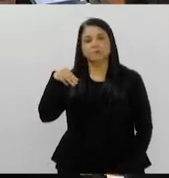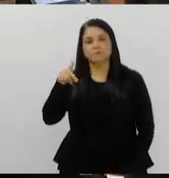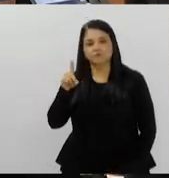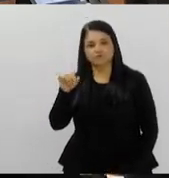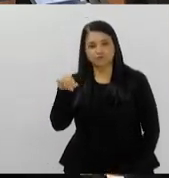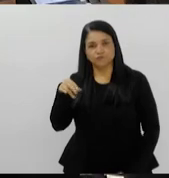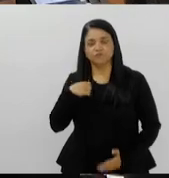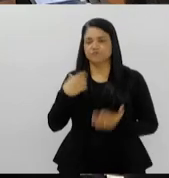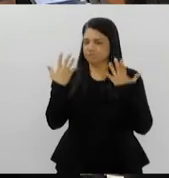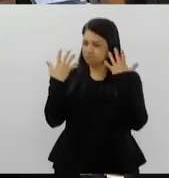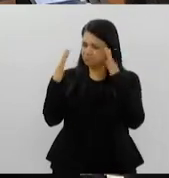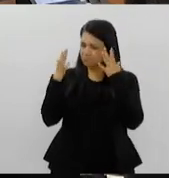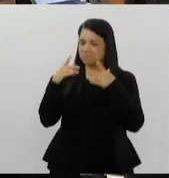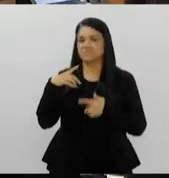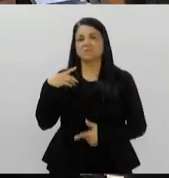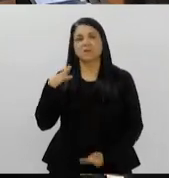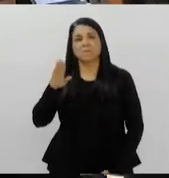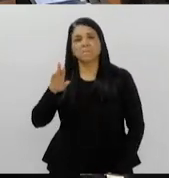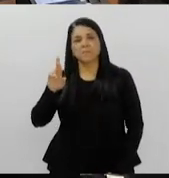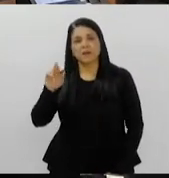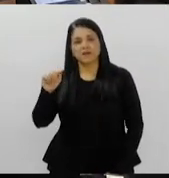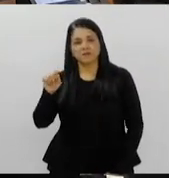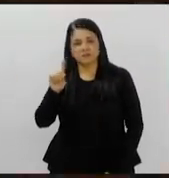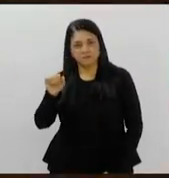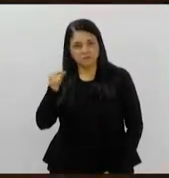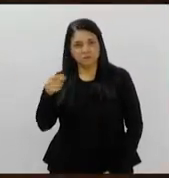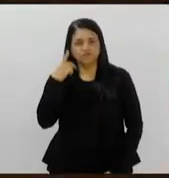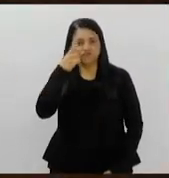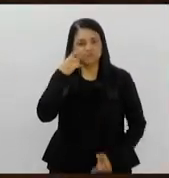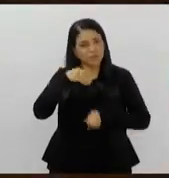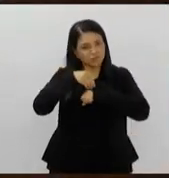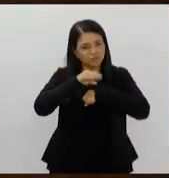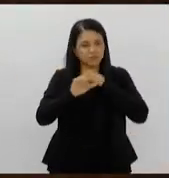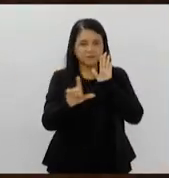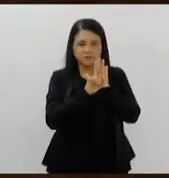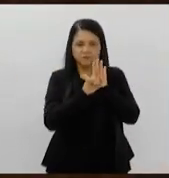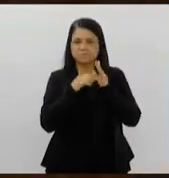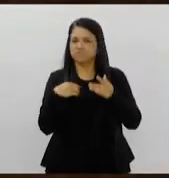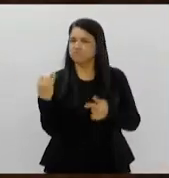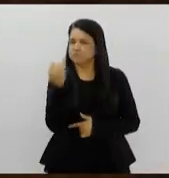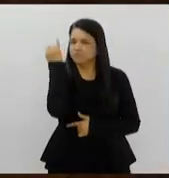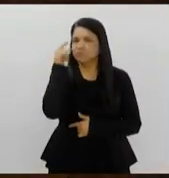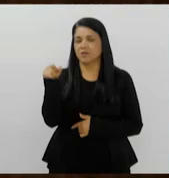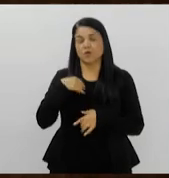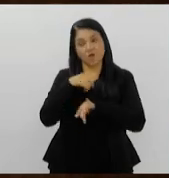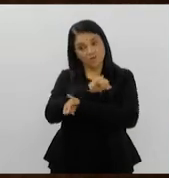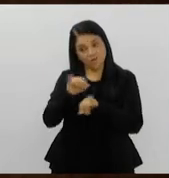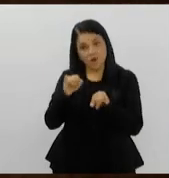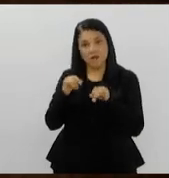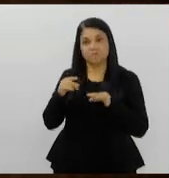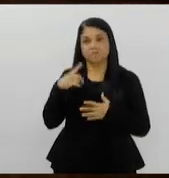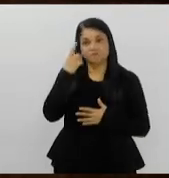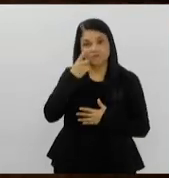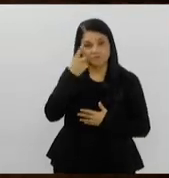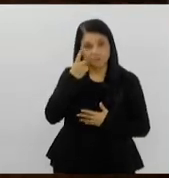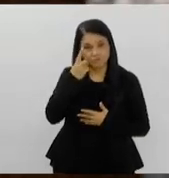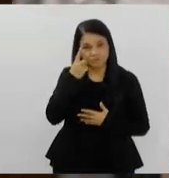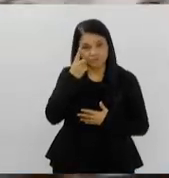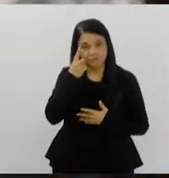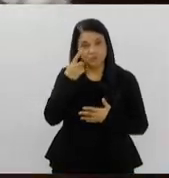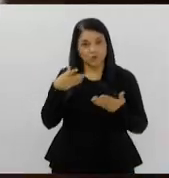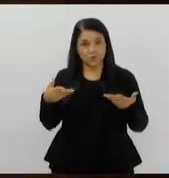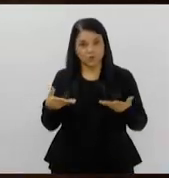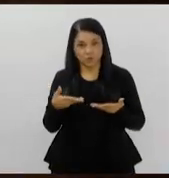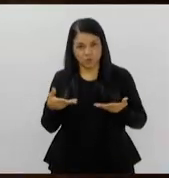pela iniciativa, por essa indicação tão importante. Eu só gostaria de falar para os demais deputados aqui,